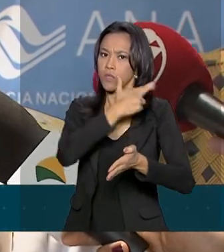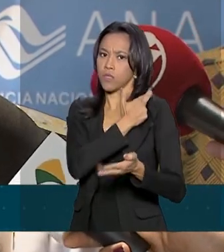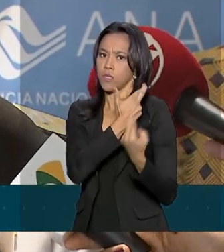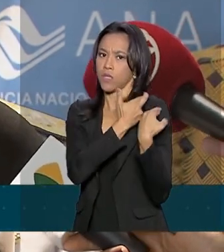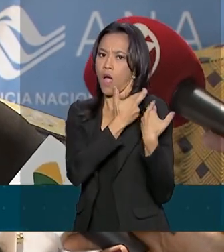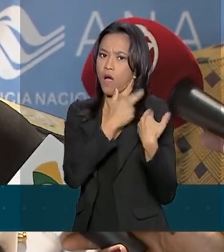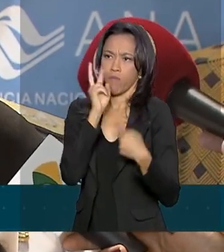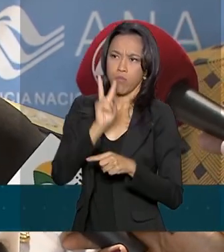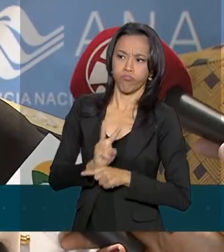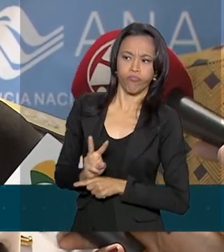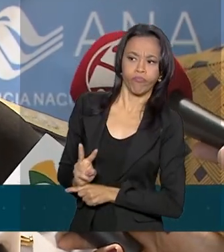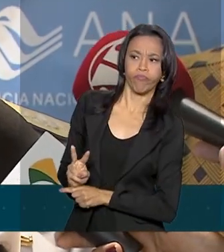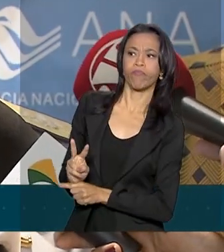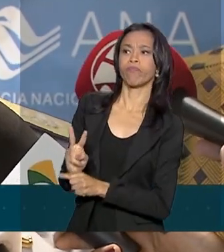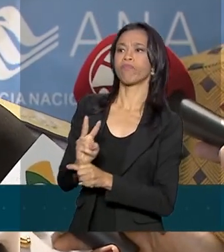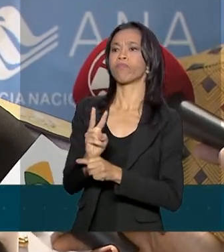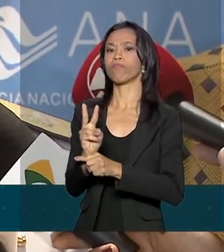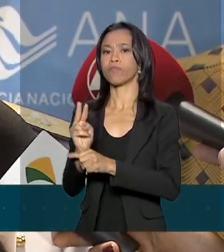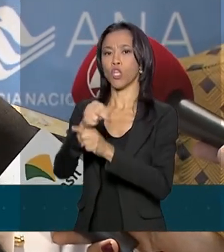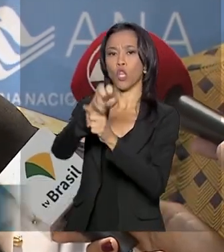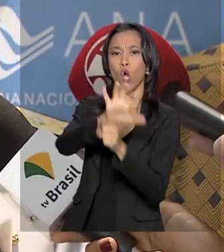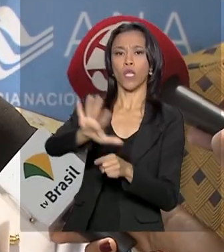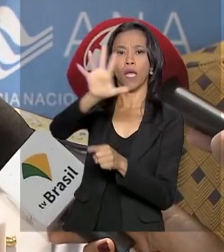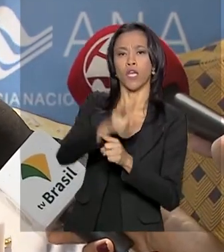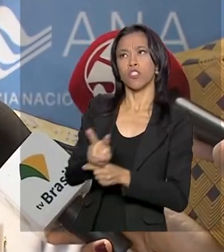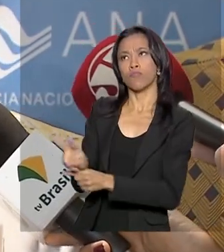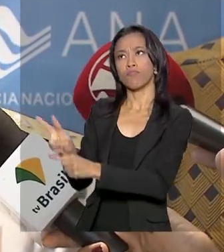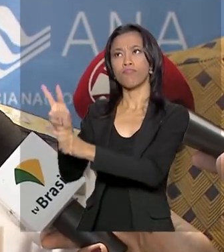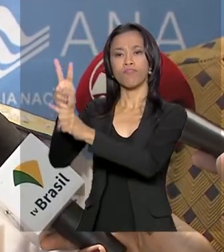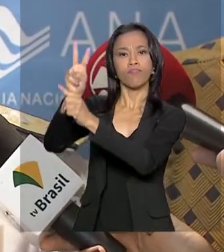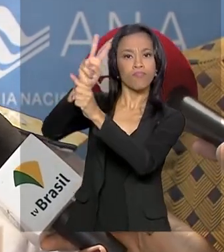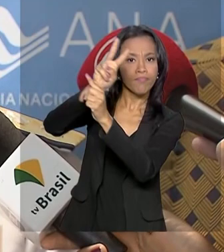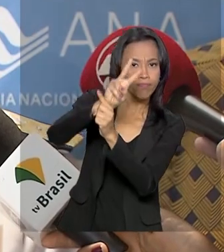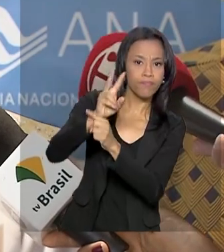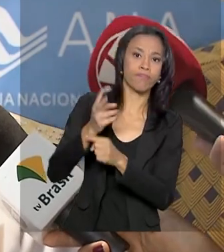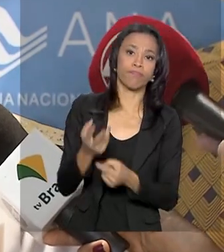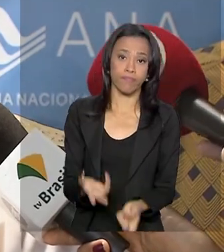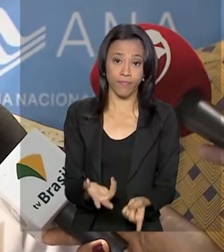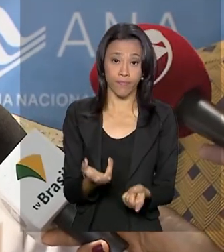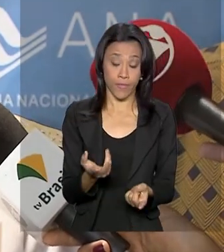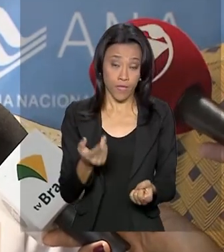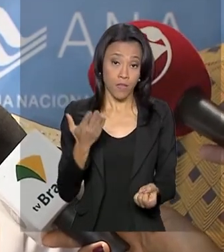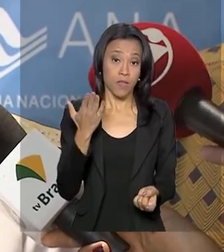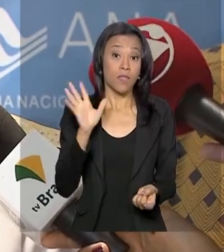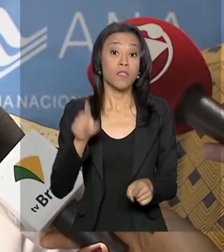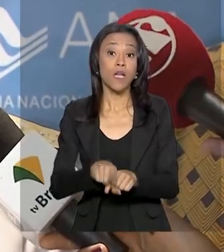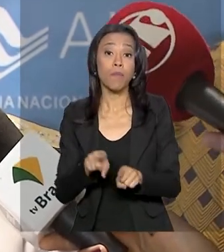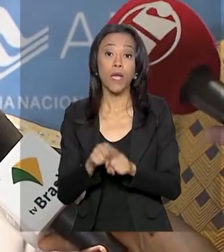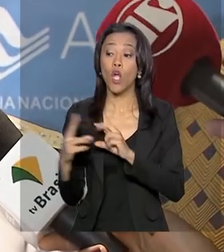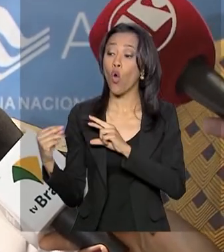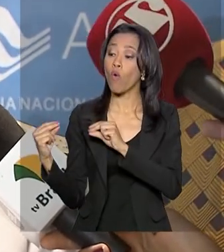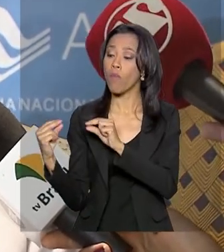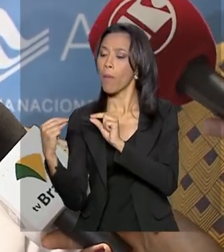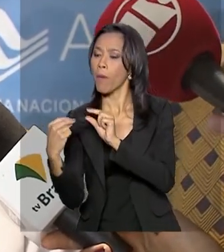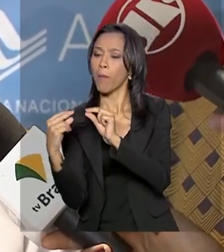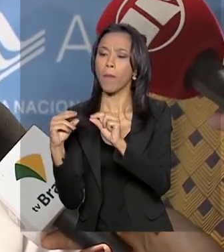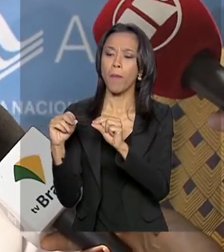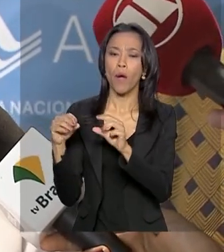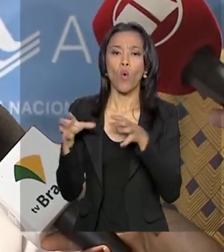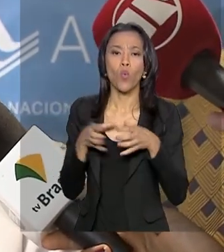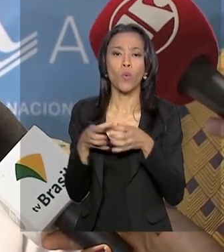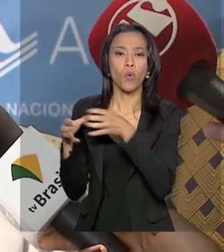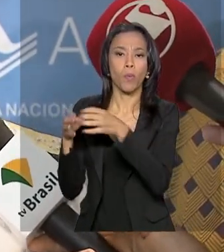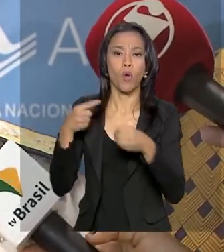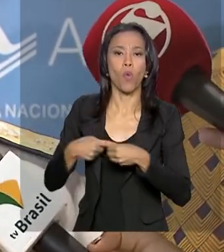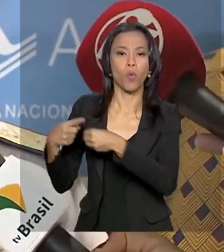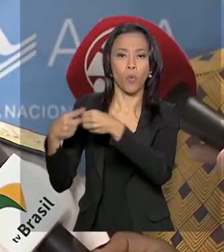tanto mais próximo do litoral como mais em alto mar é falando com as comunidades pesqueiras no sentido de